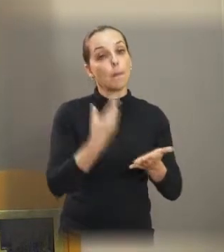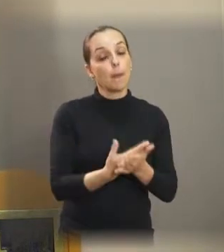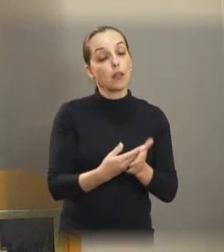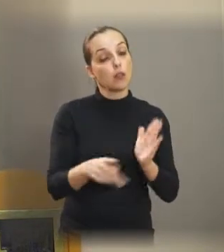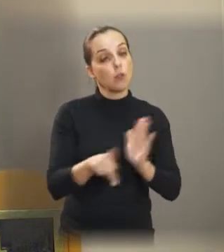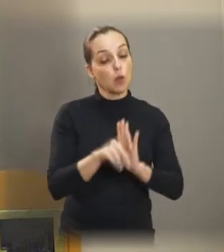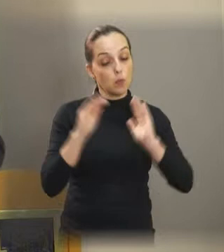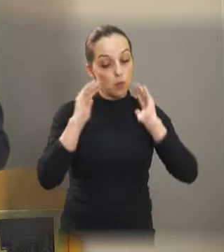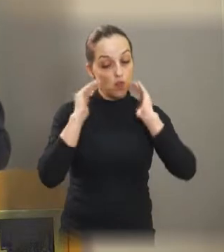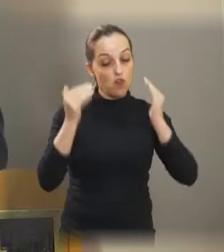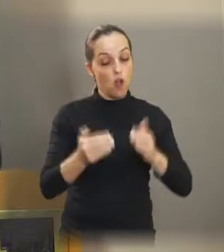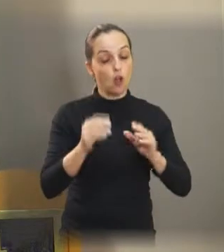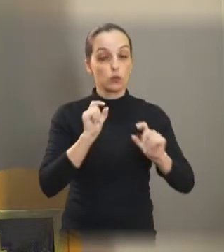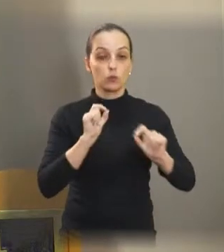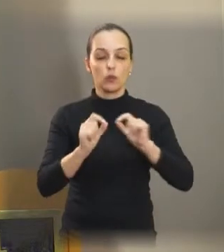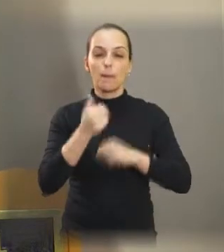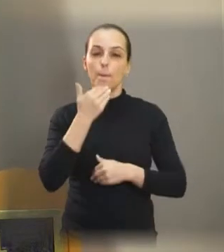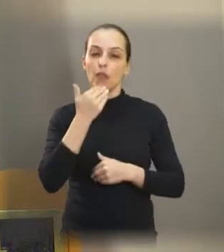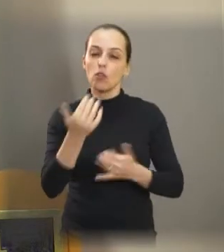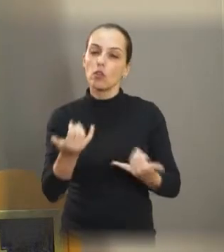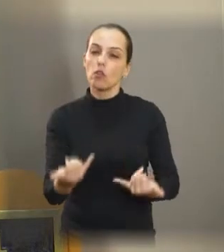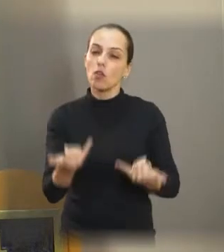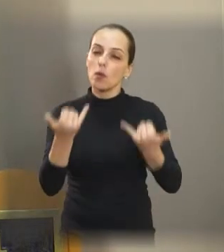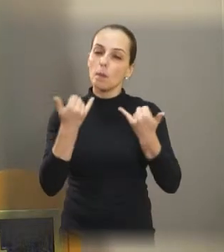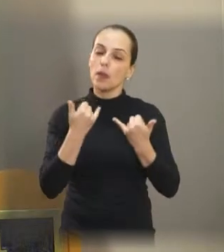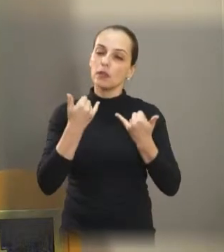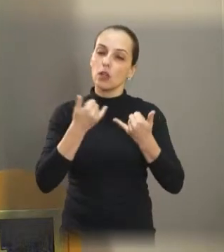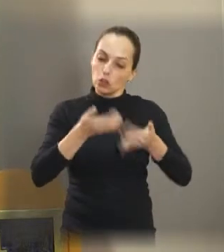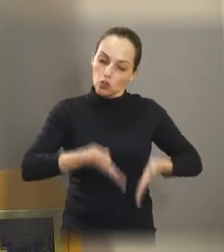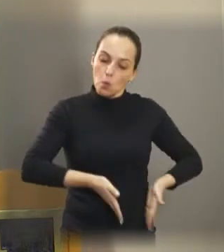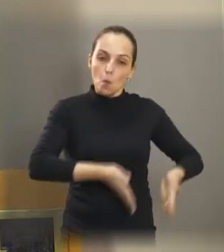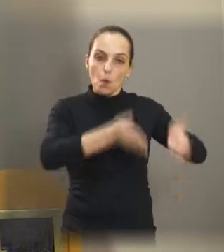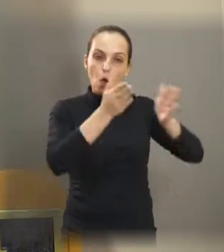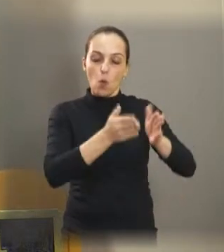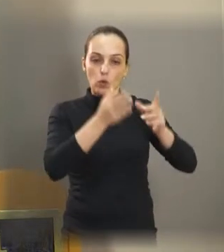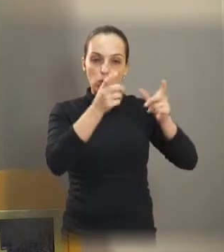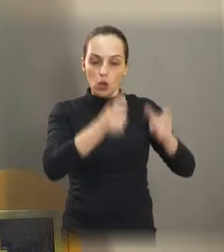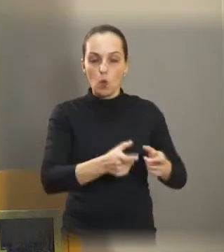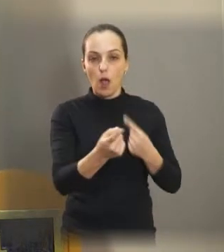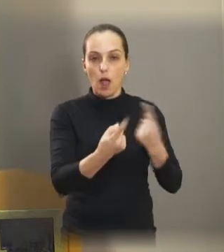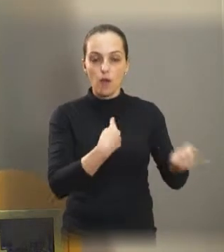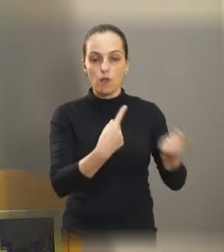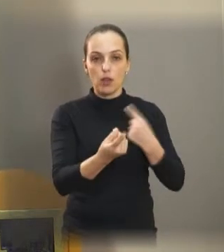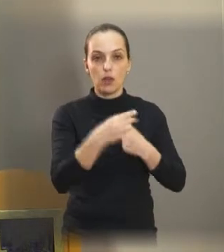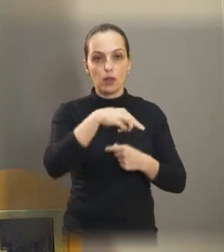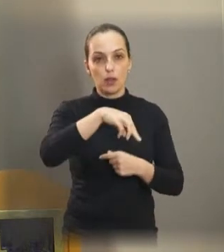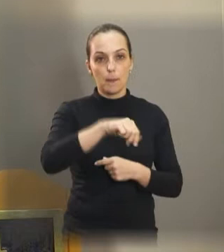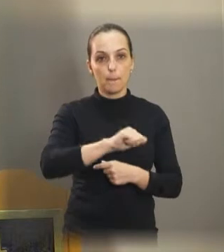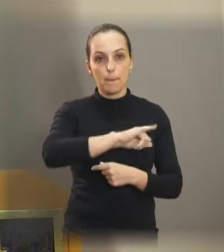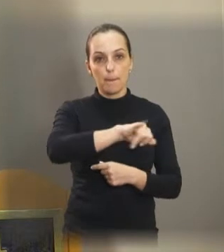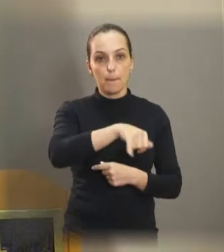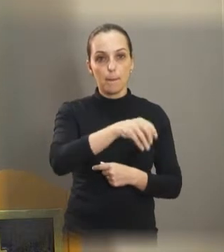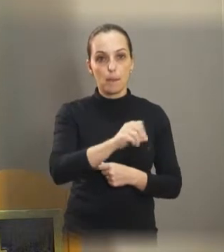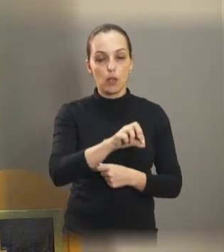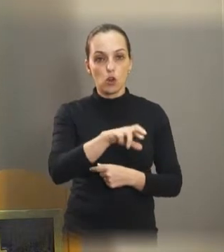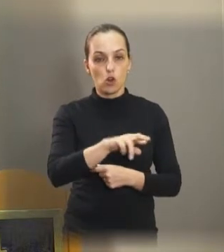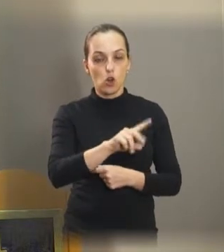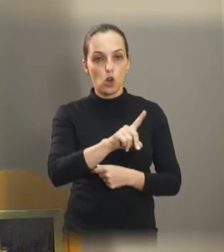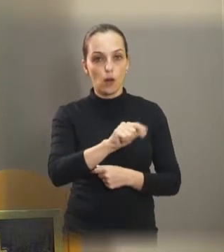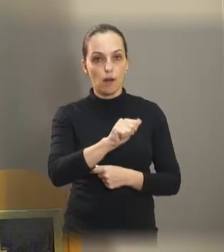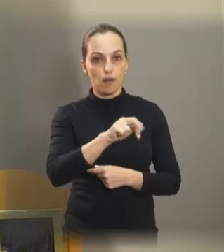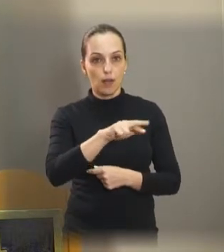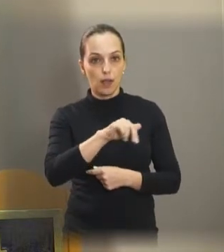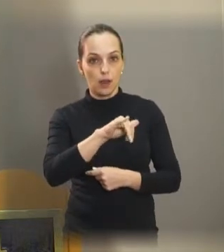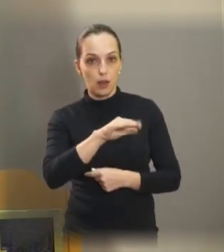especificamente pedindo informações de um imóvel localizado na Avenida Major Dário Alves de